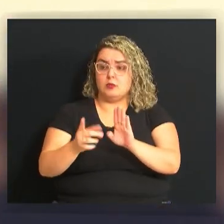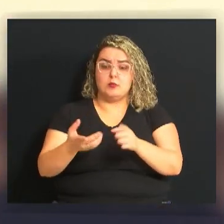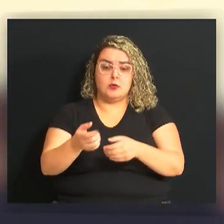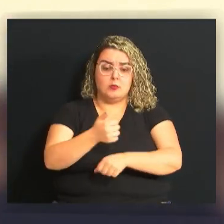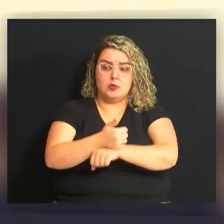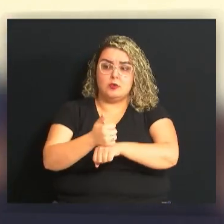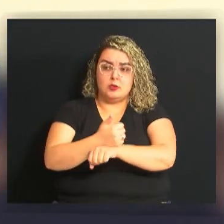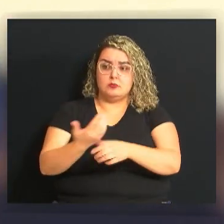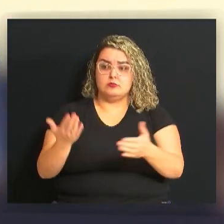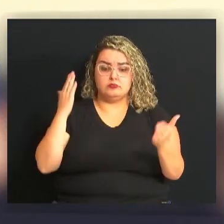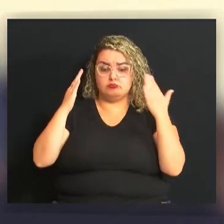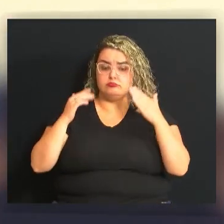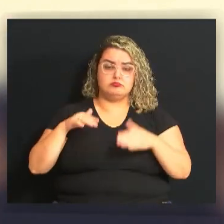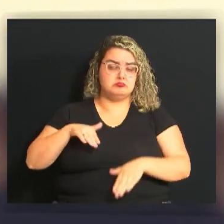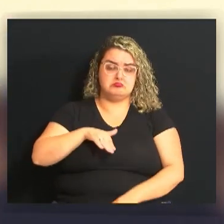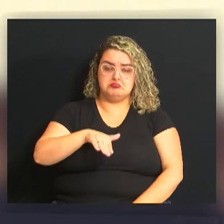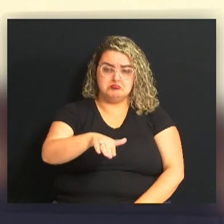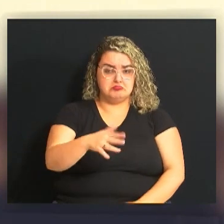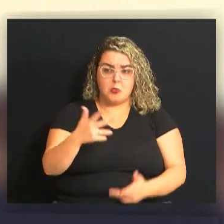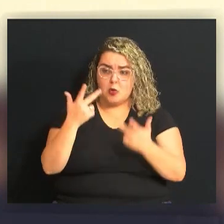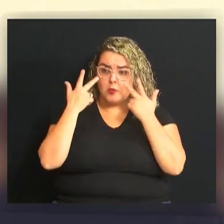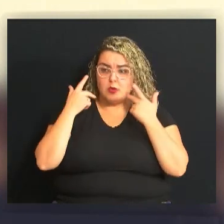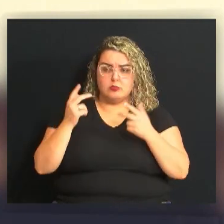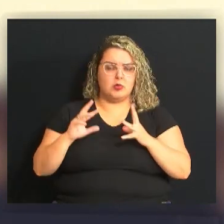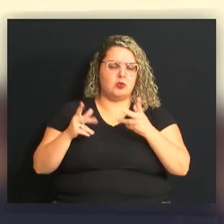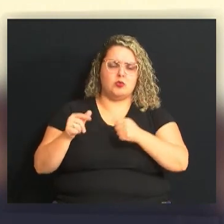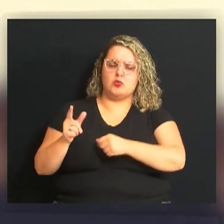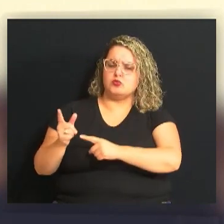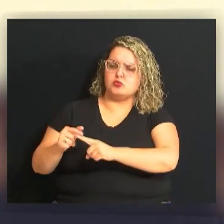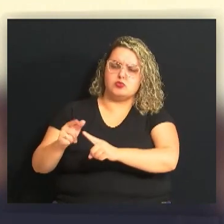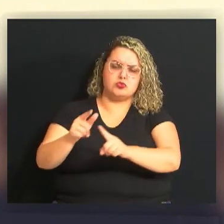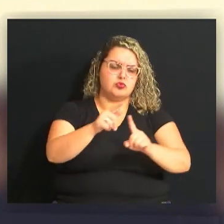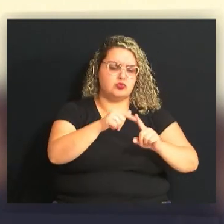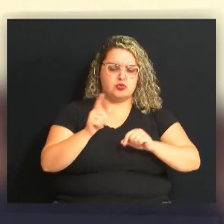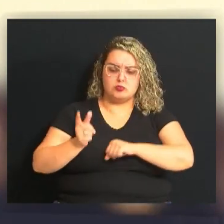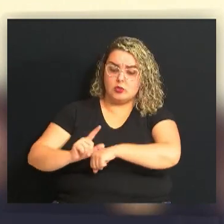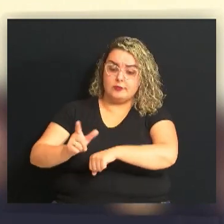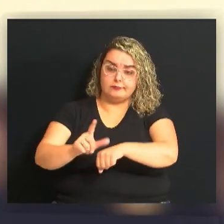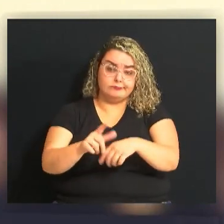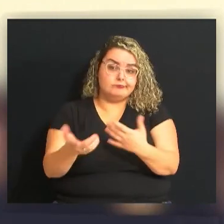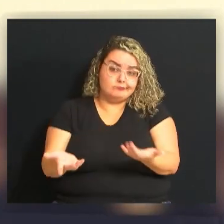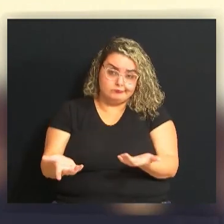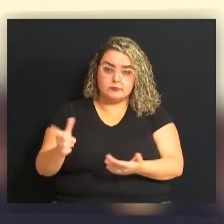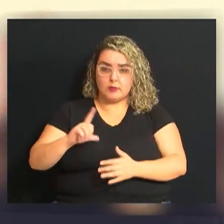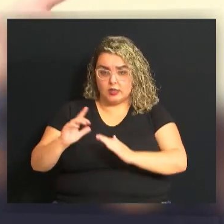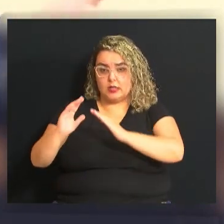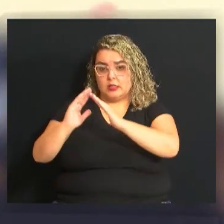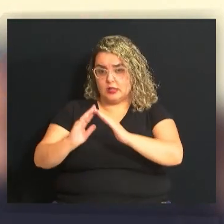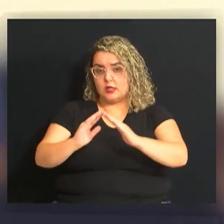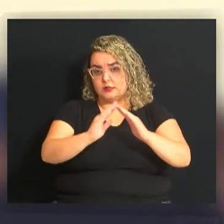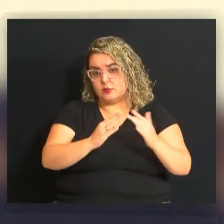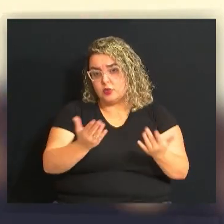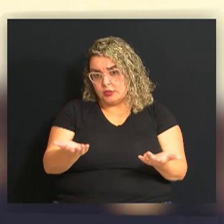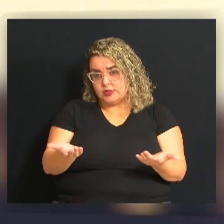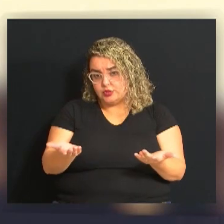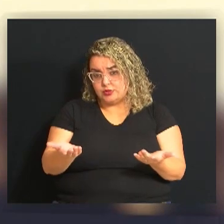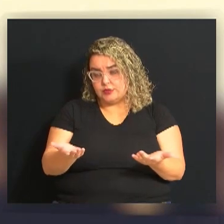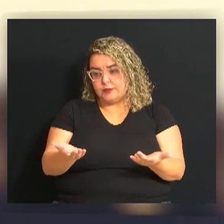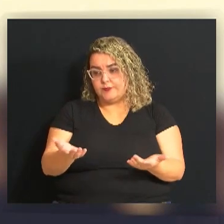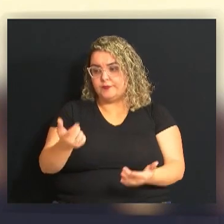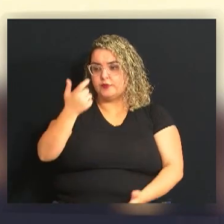período. Tá certo, então, Menina Abreu, muito obrigado pelas notícias da Metrópole de Campinas. Já quero aproveitar sua presença aqui nos nossos estúdios para